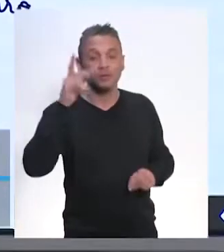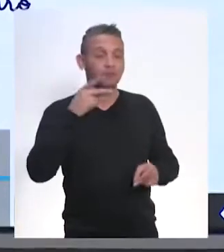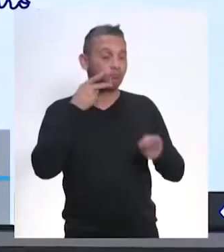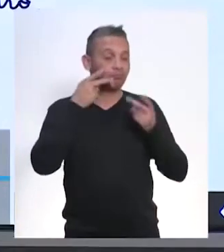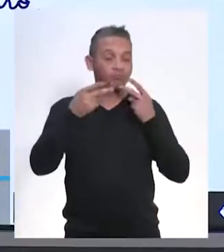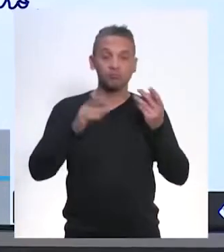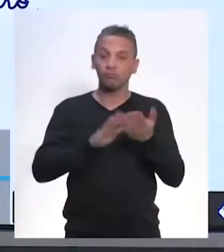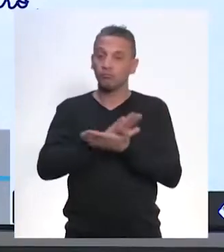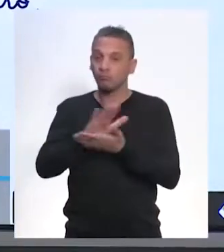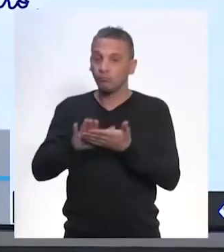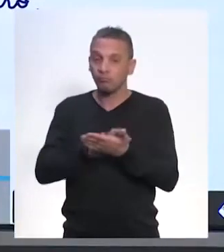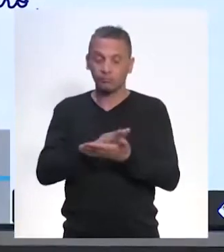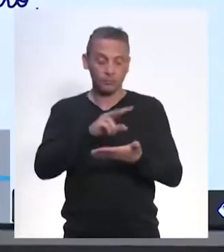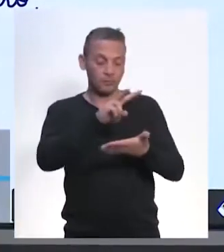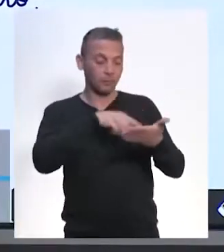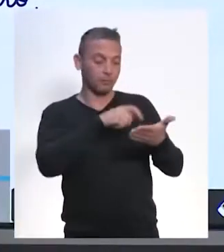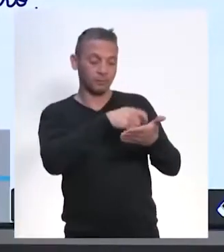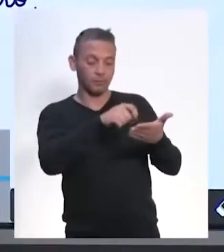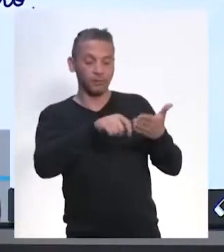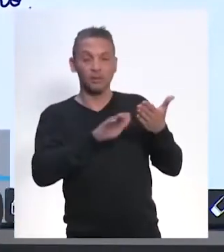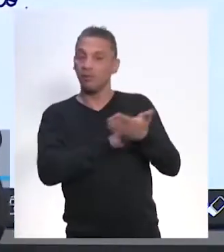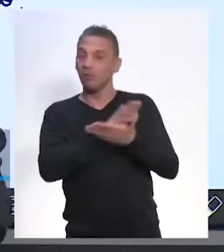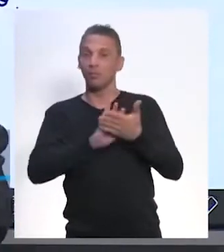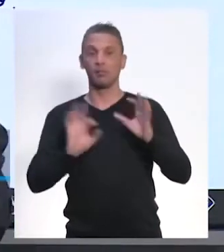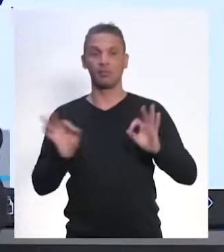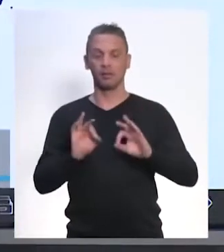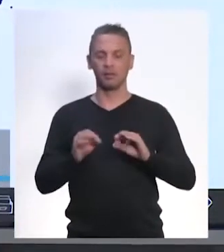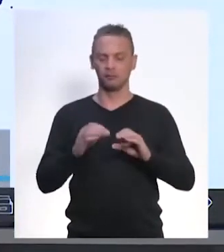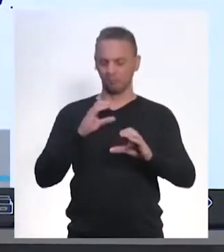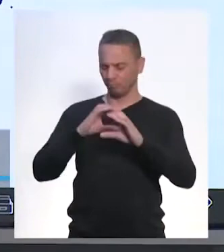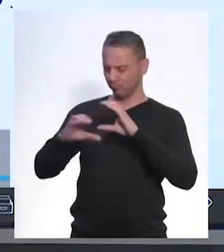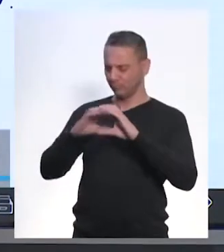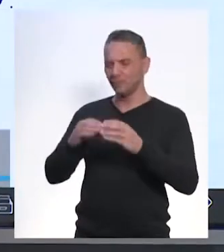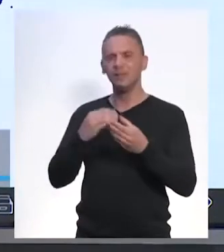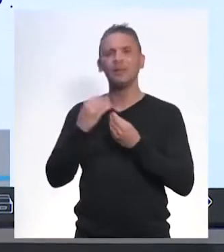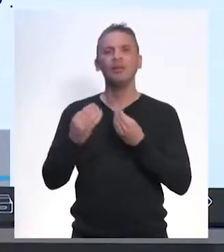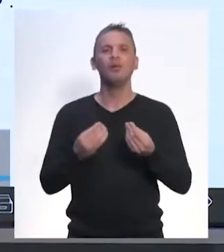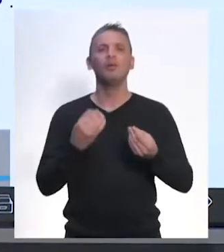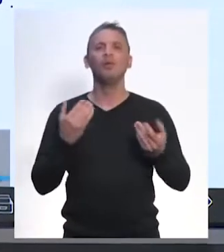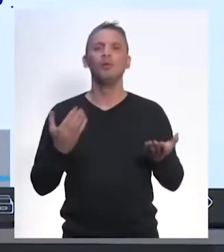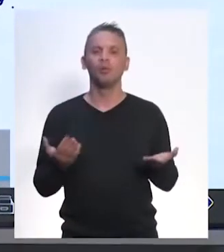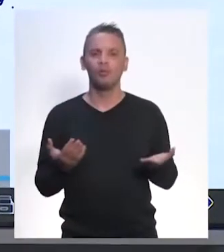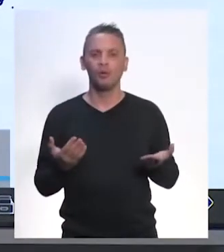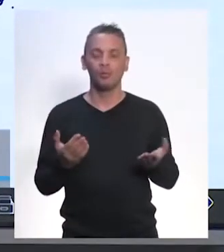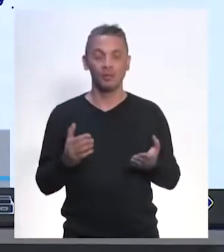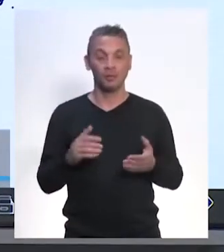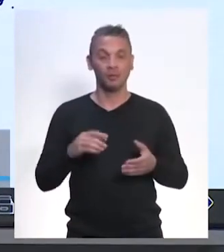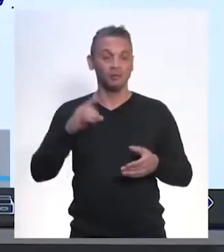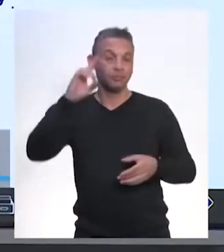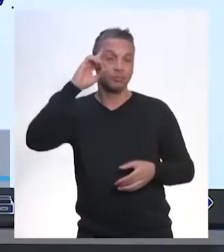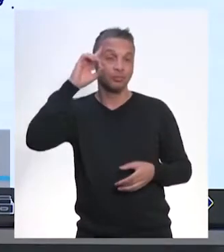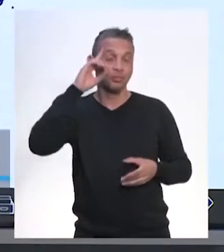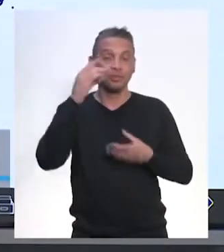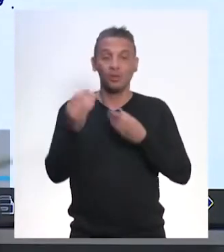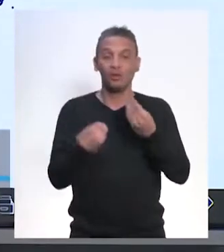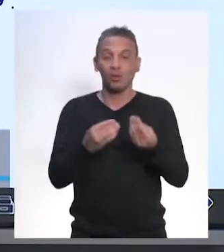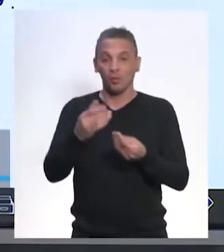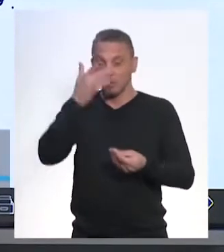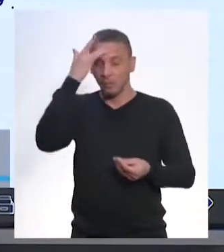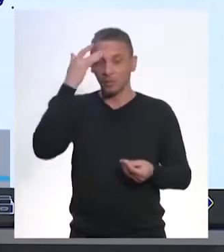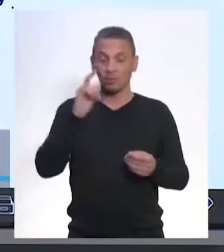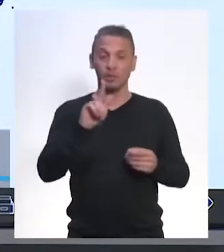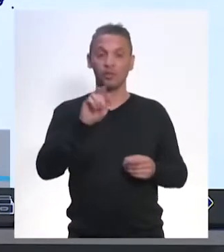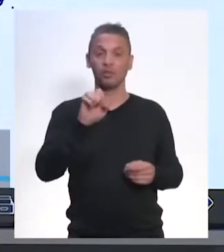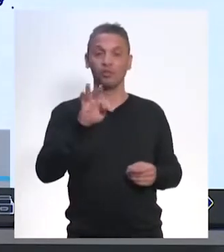fala, a escrita, etc. Então, como que eles faziam para se comunicar? Até em movimentos simples do dia a dia, através do gestual,